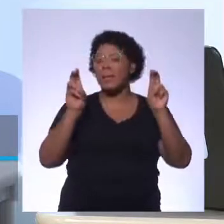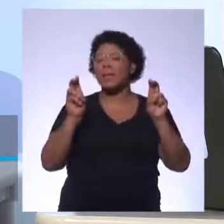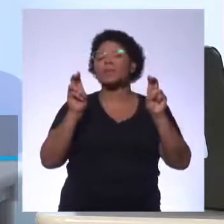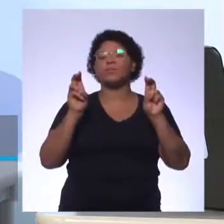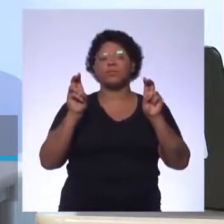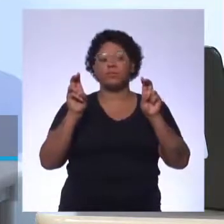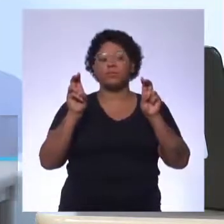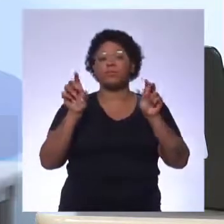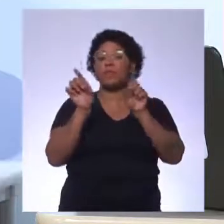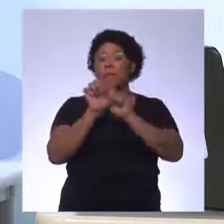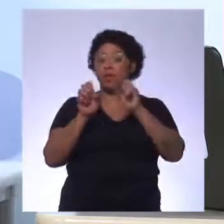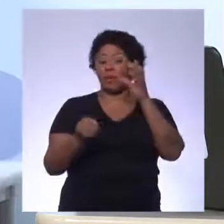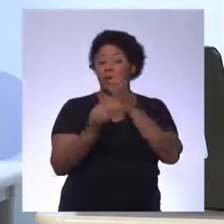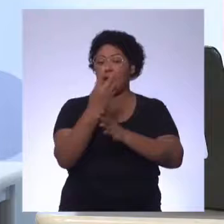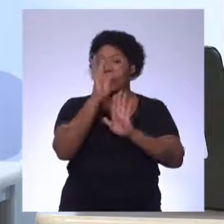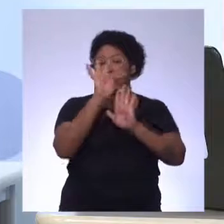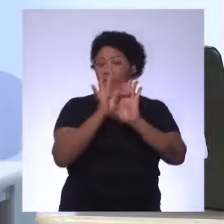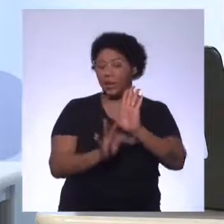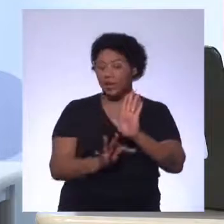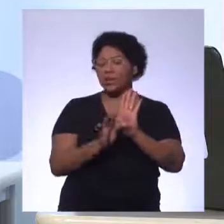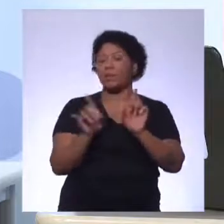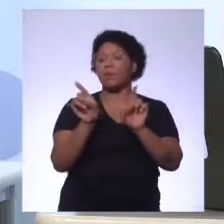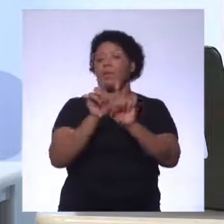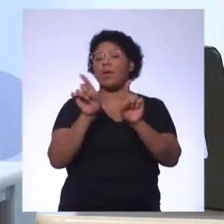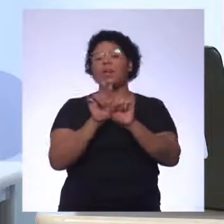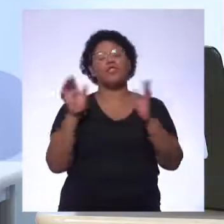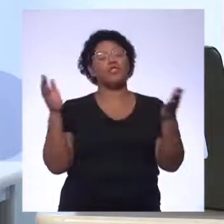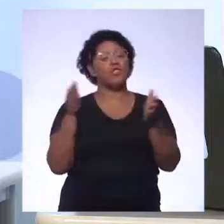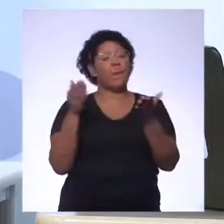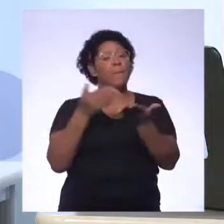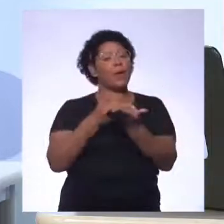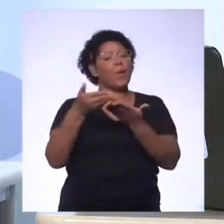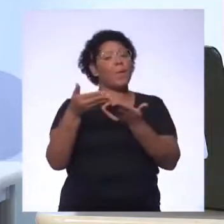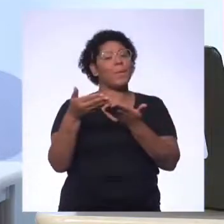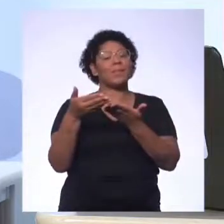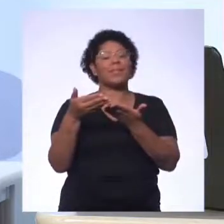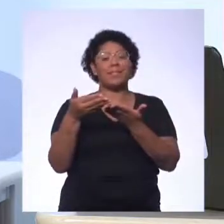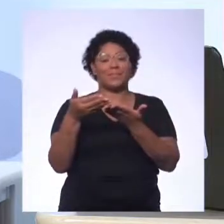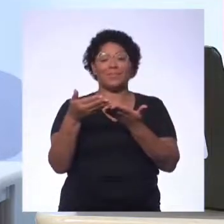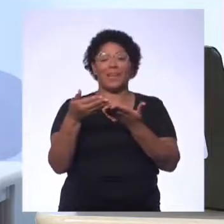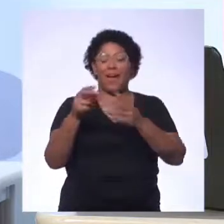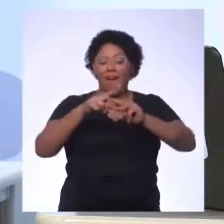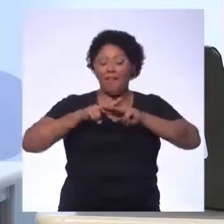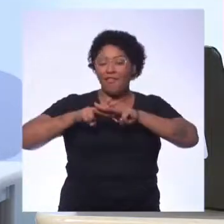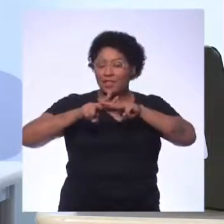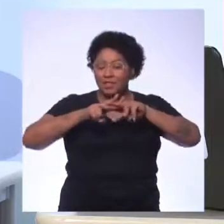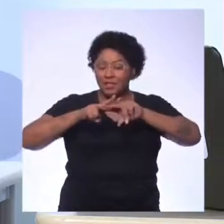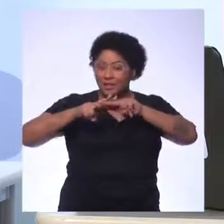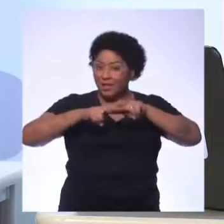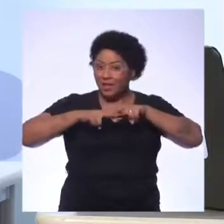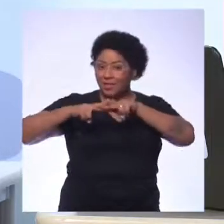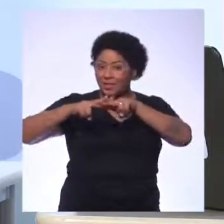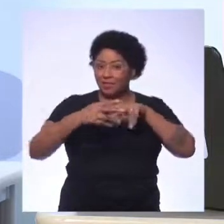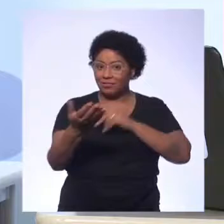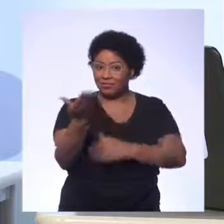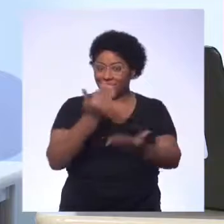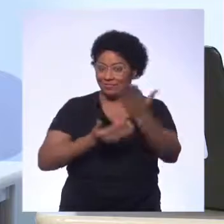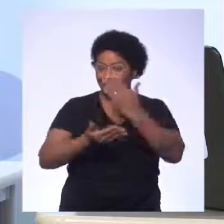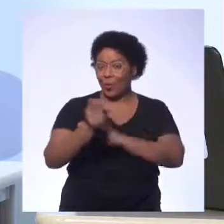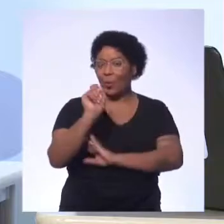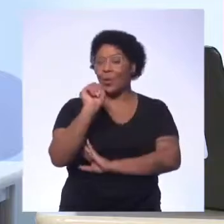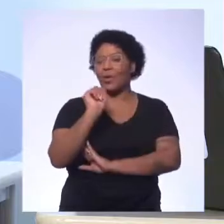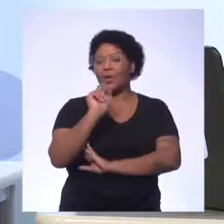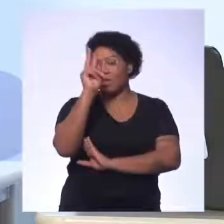produziremos textos variados. E já para começar, para aquecer essa revisão, vamos lá. O que